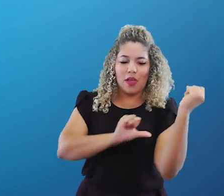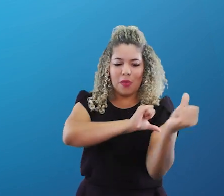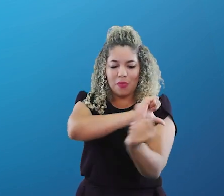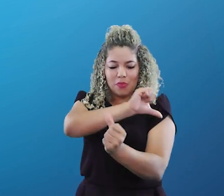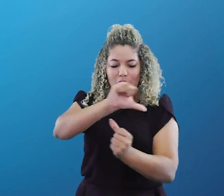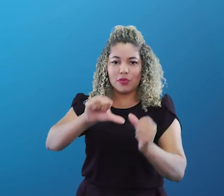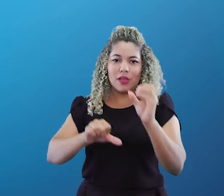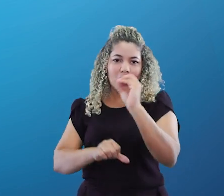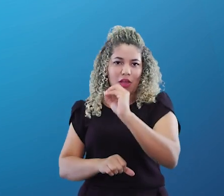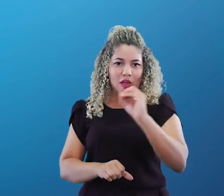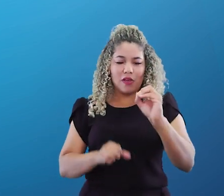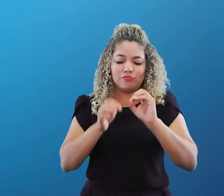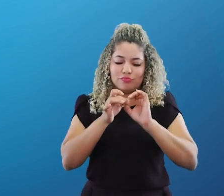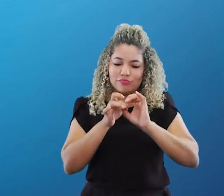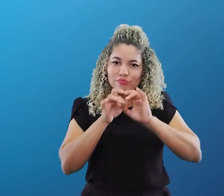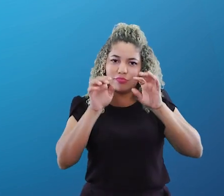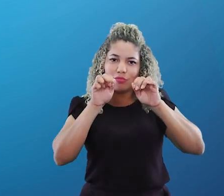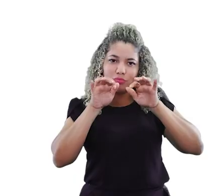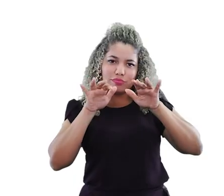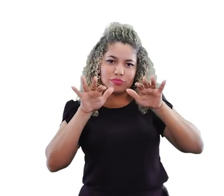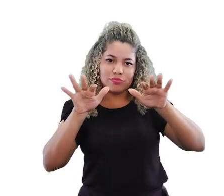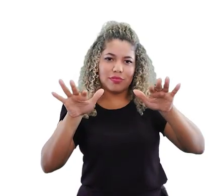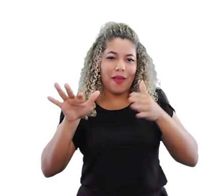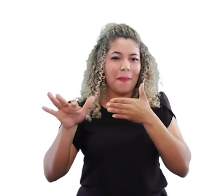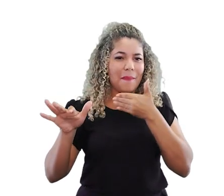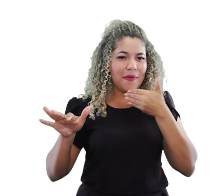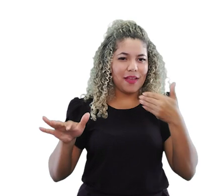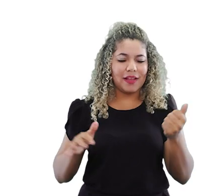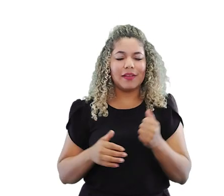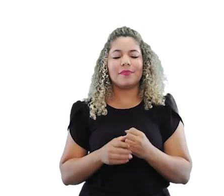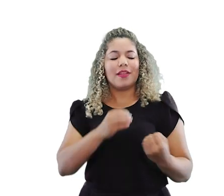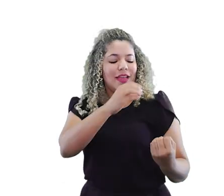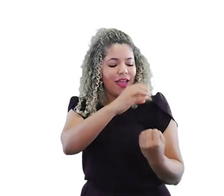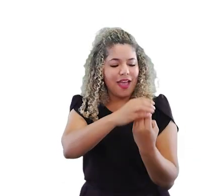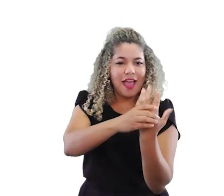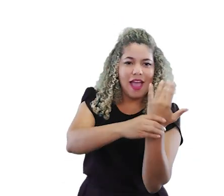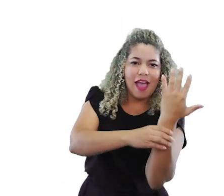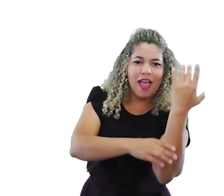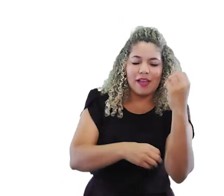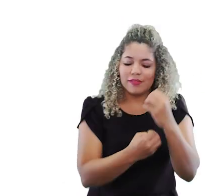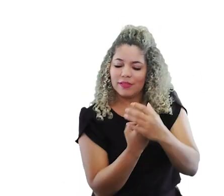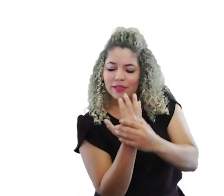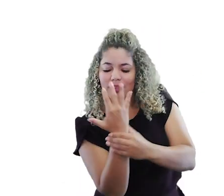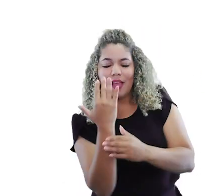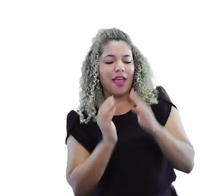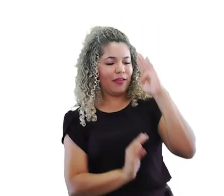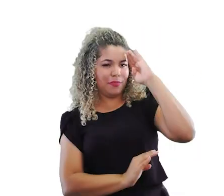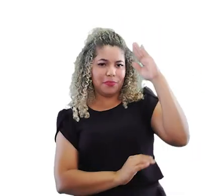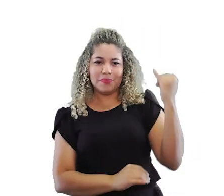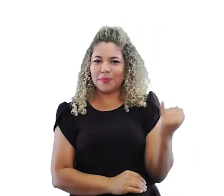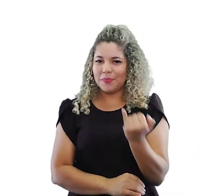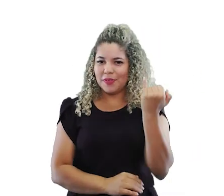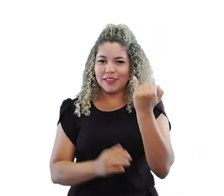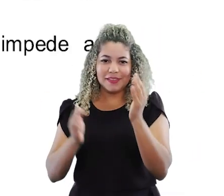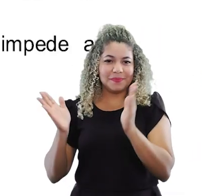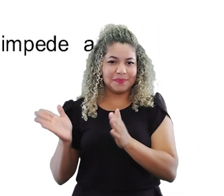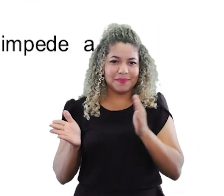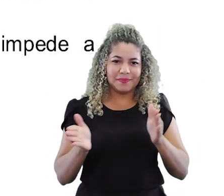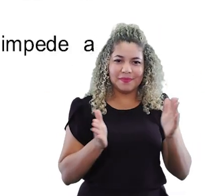promover o seu processo biológico. Então, o reflorestamento acaba sendo um fator primordial nesse processo.